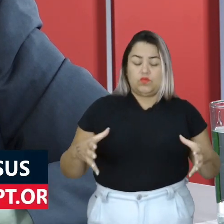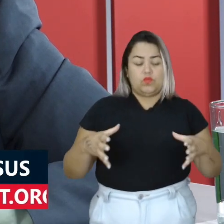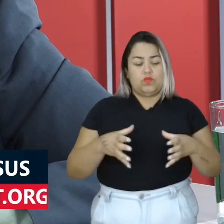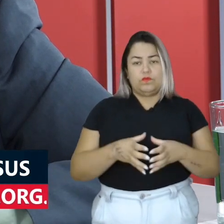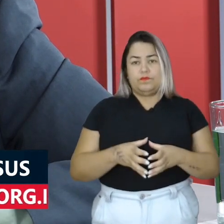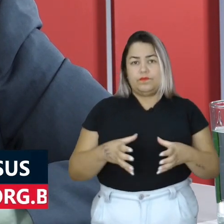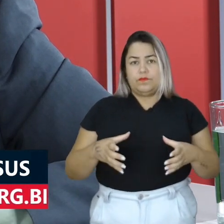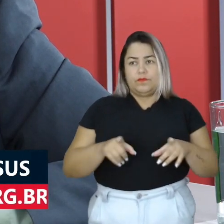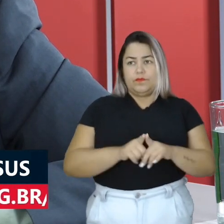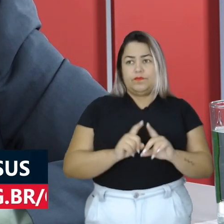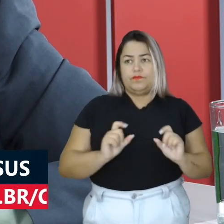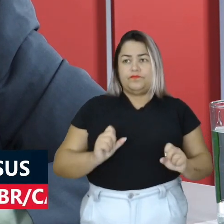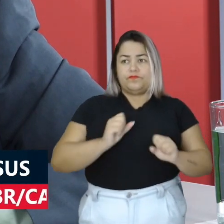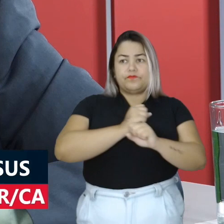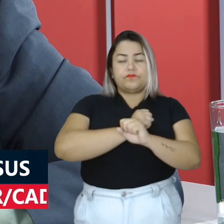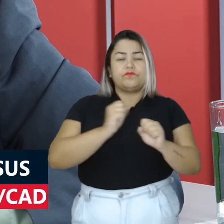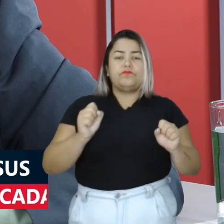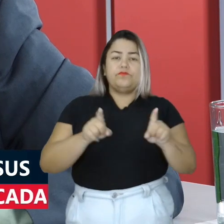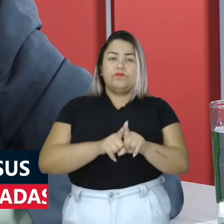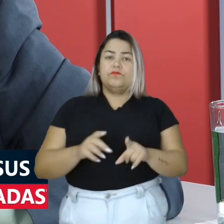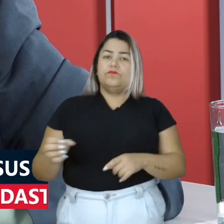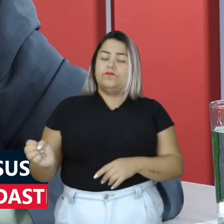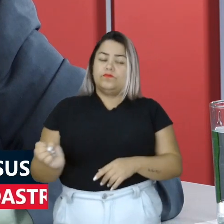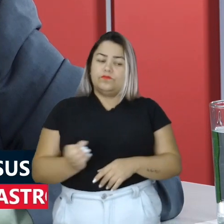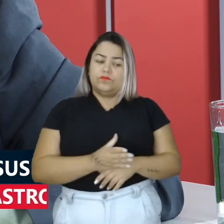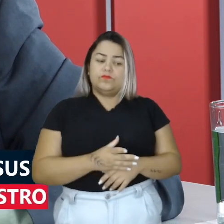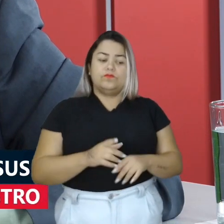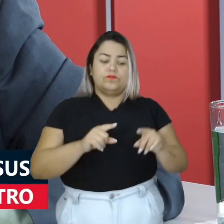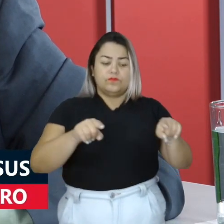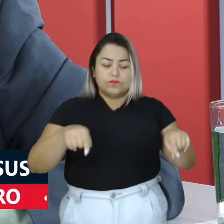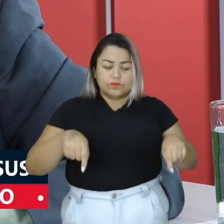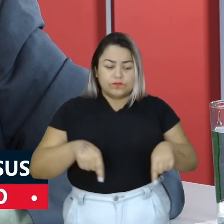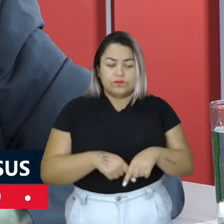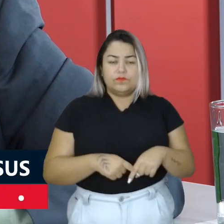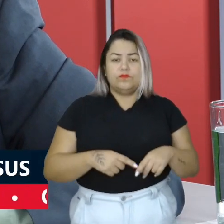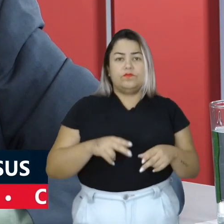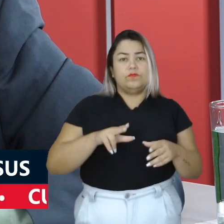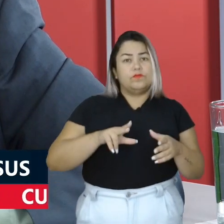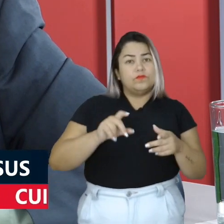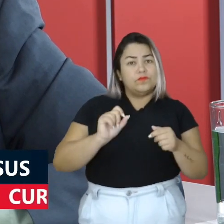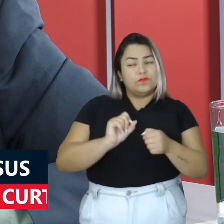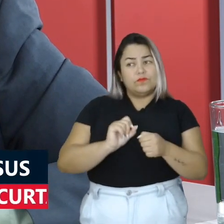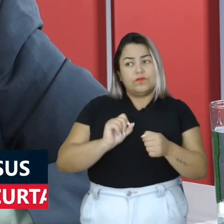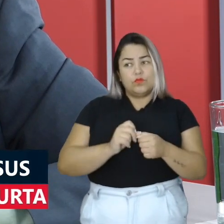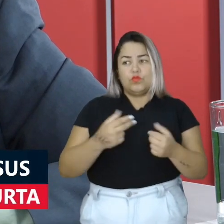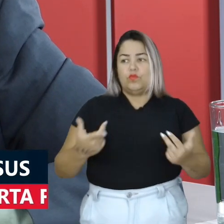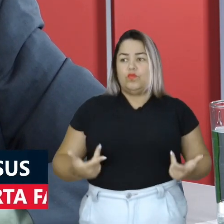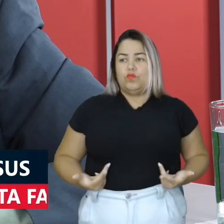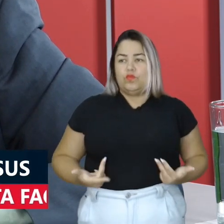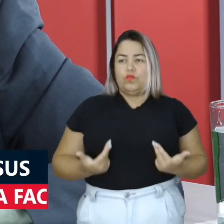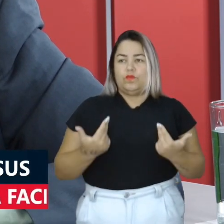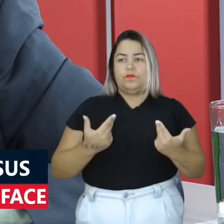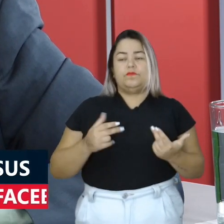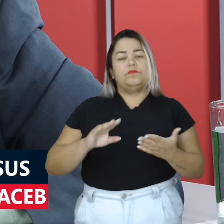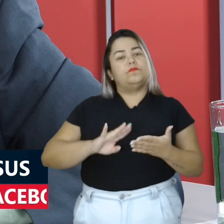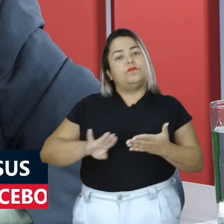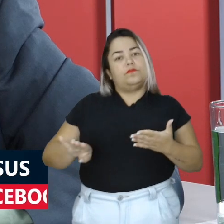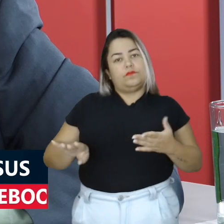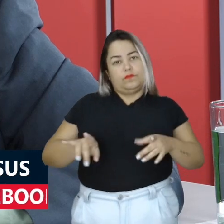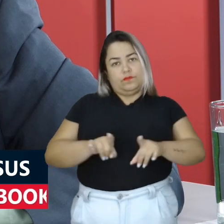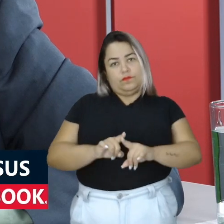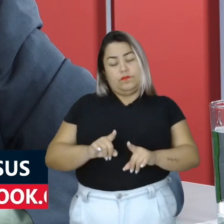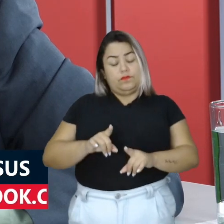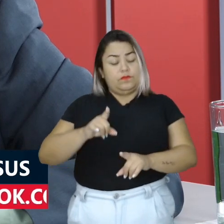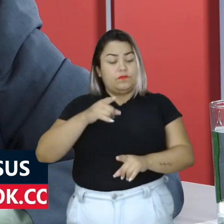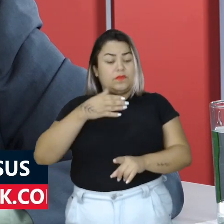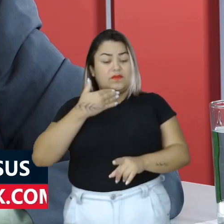aumentar a capacidade de novas salas cirúrgicas, mais equipamentos, para tirar essa demanda represada. Nós já